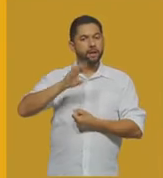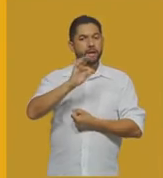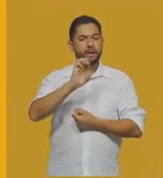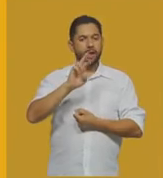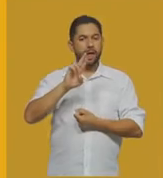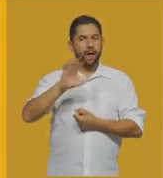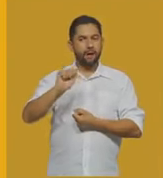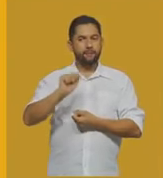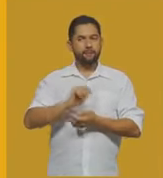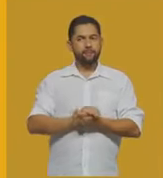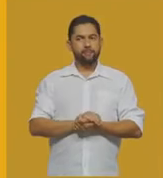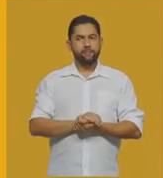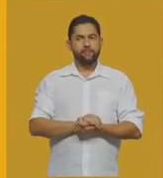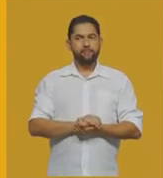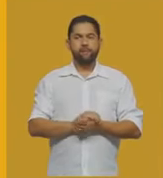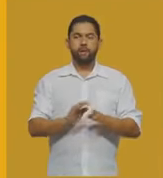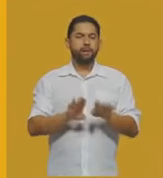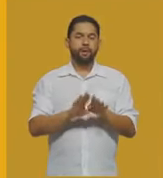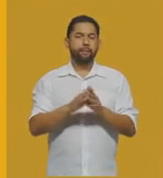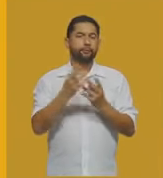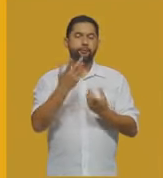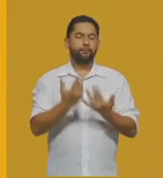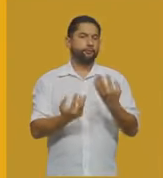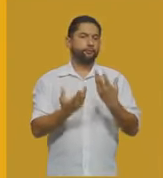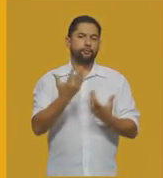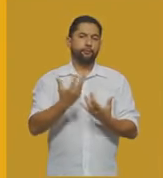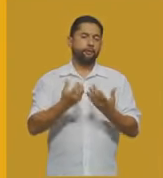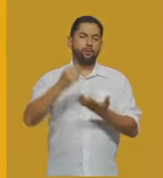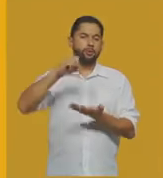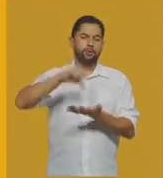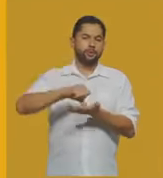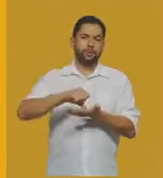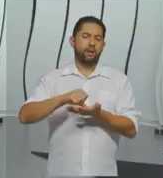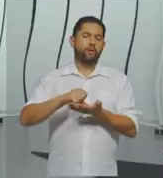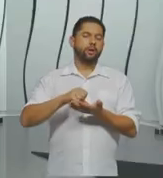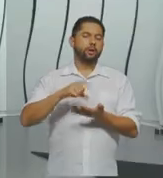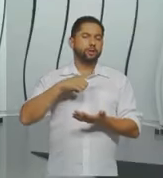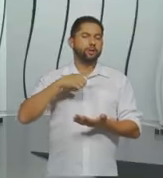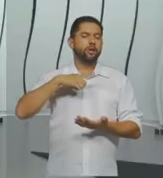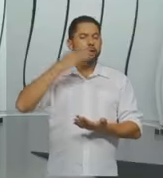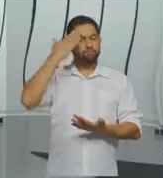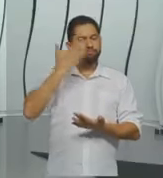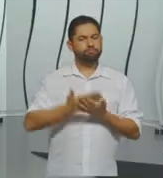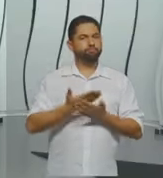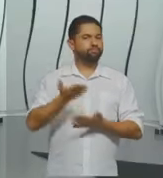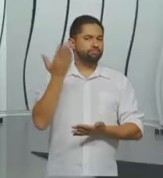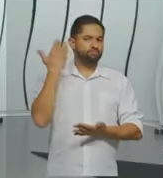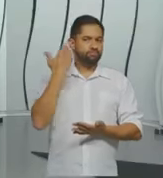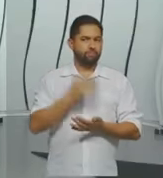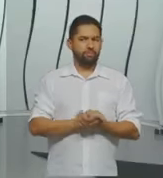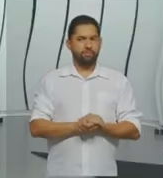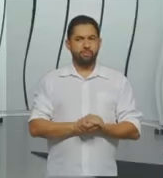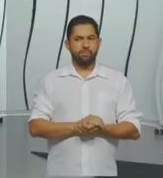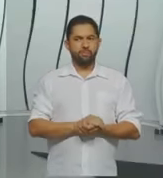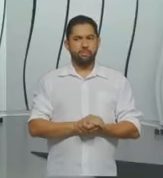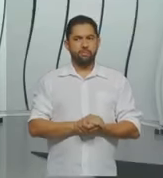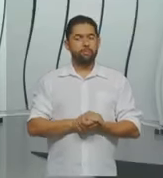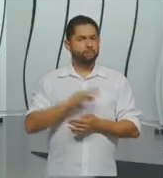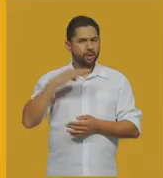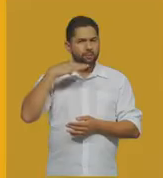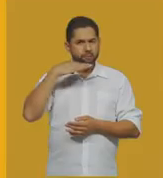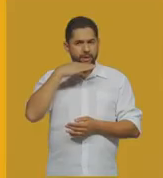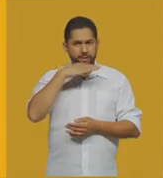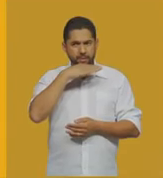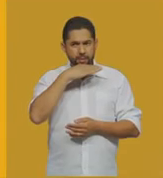tal fogo central que o Aristóteles acreditava que existia. Percebam aqui, estudantes, que as órbitas de todos os